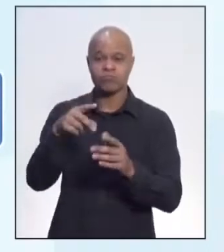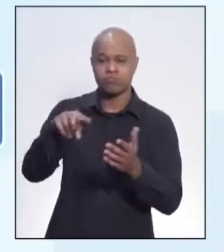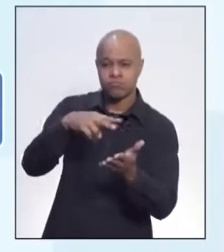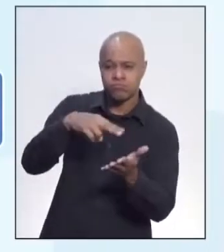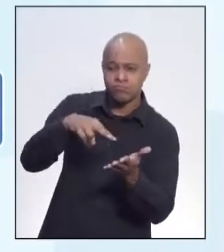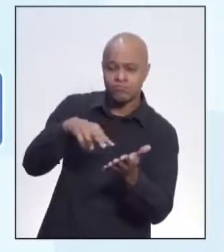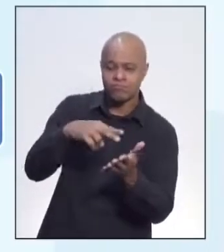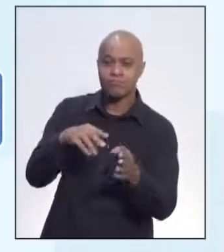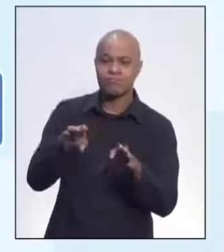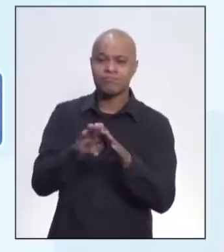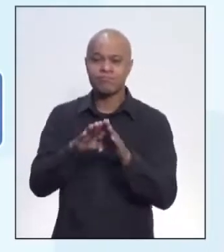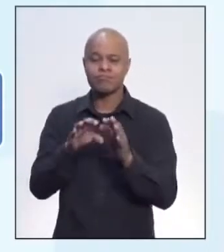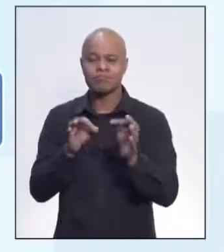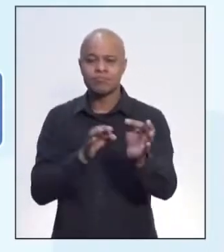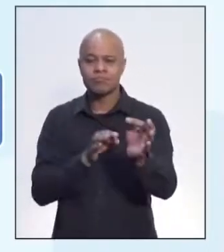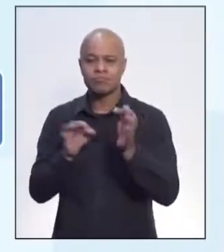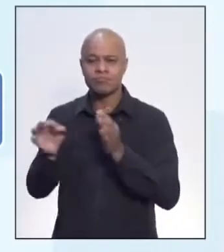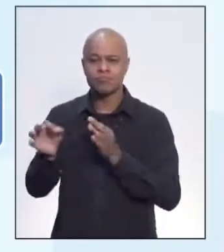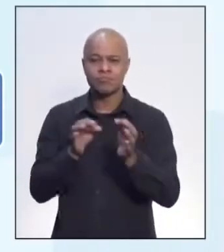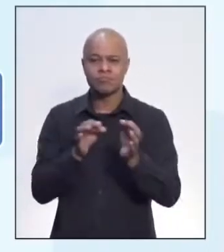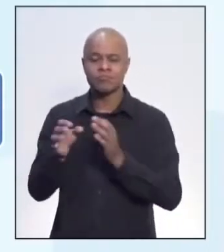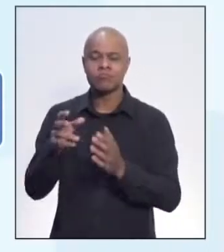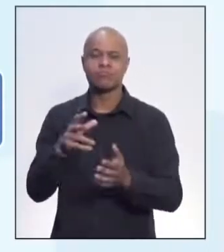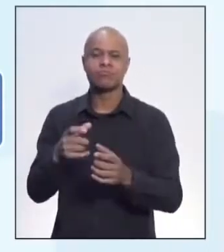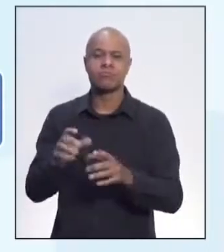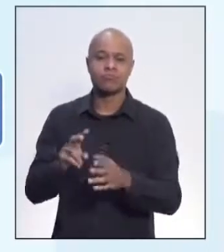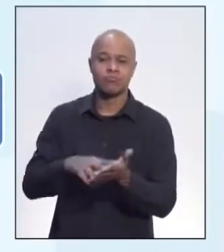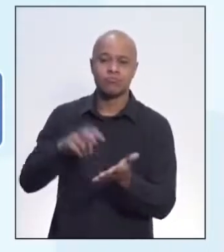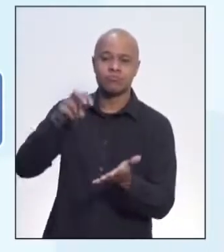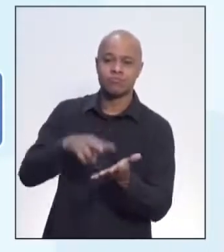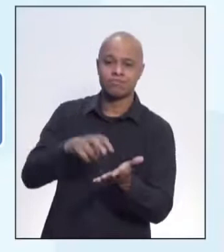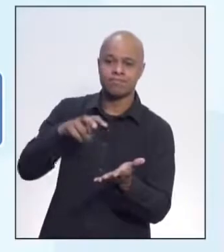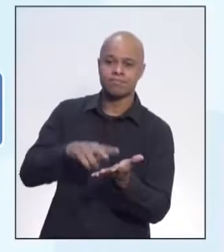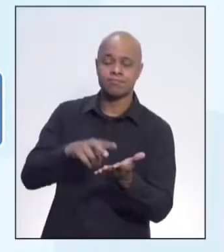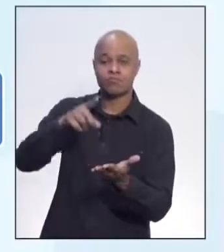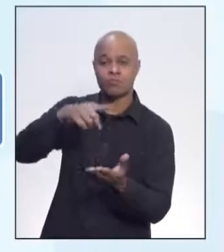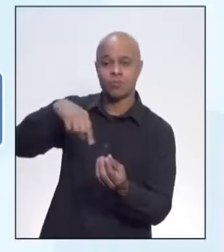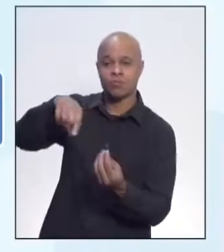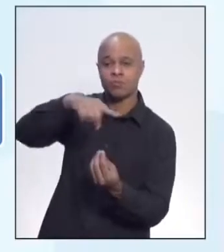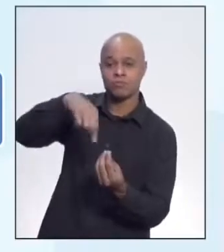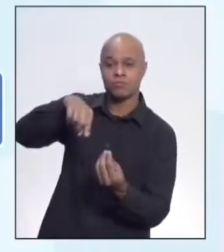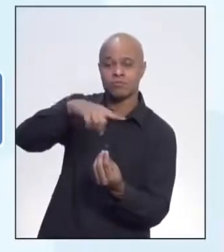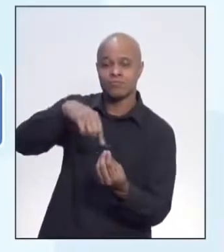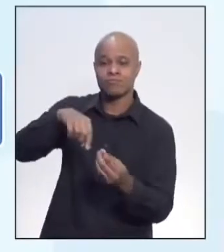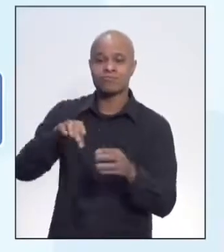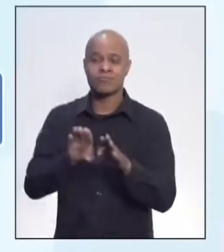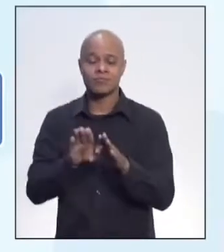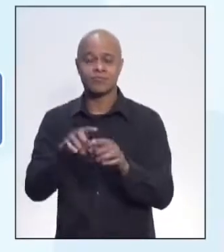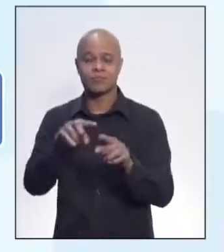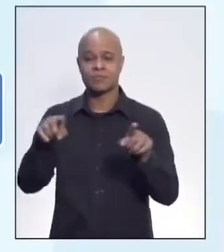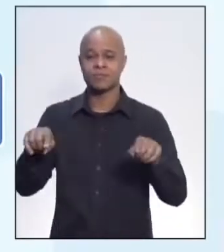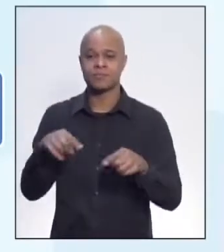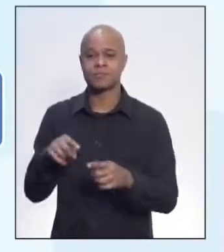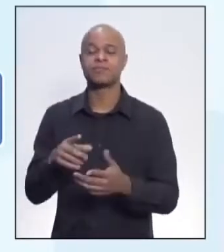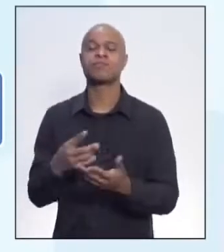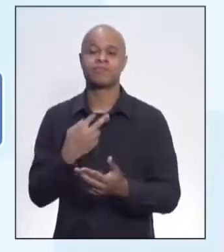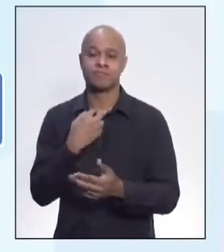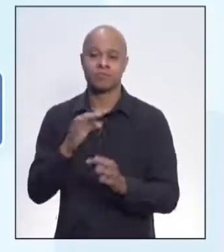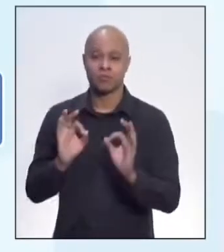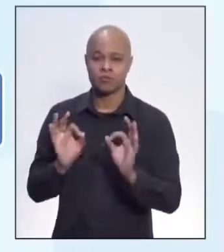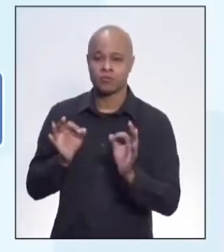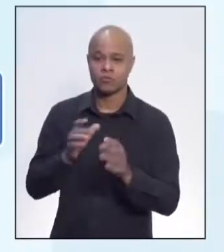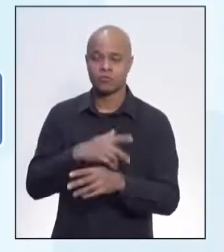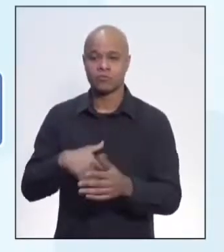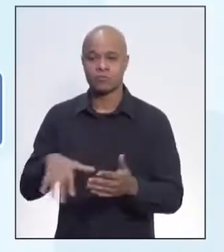bailarina ou bailarino se desloca para um ponto dançado, saltando ou girando. né, ocupando esse espaço de uma forma